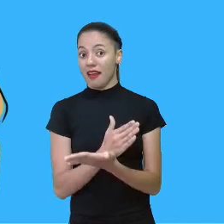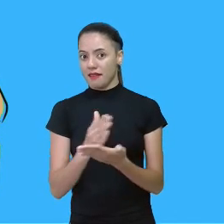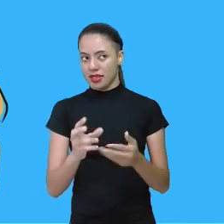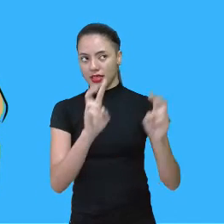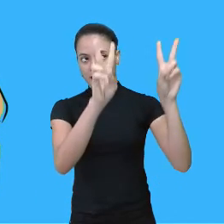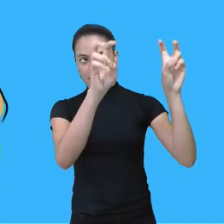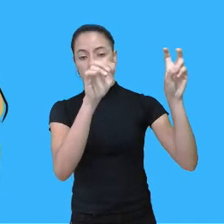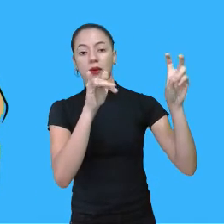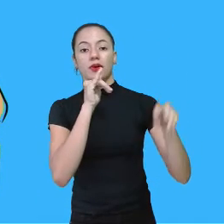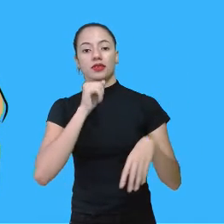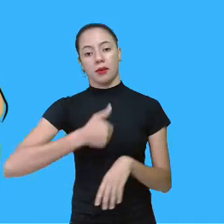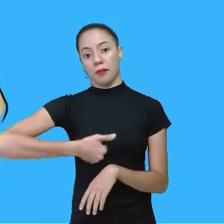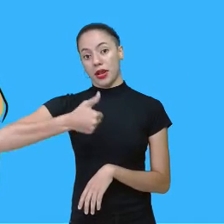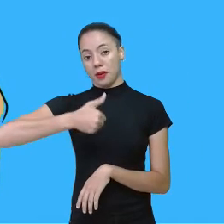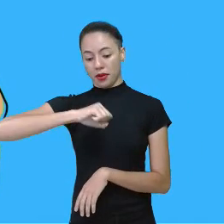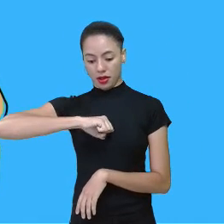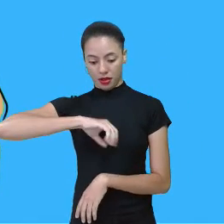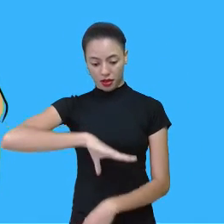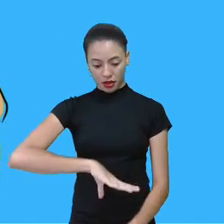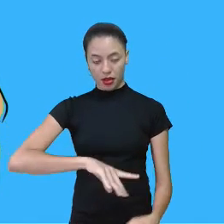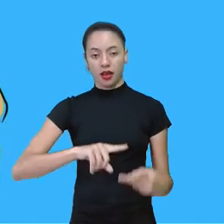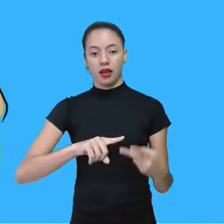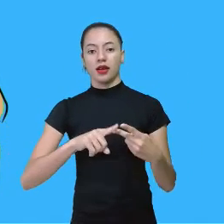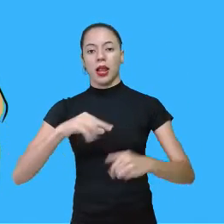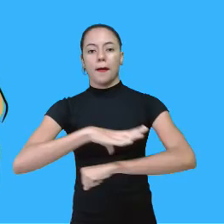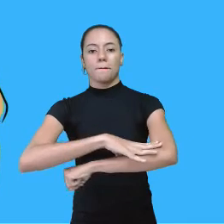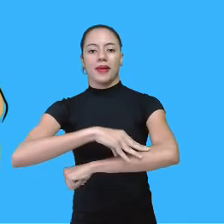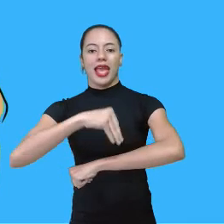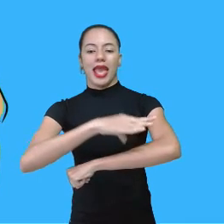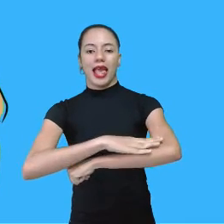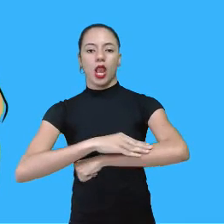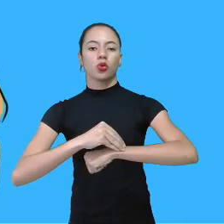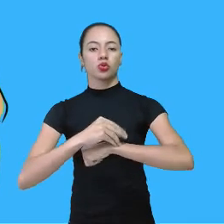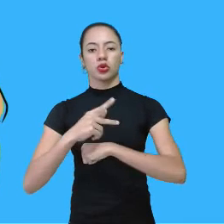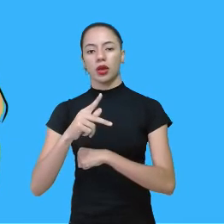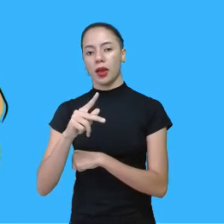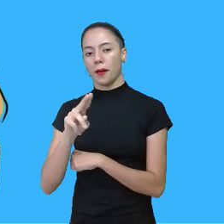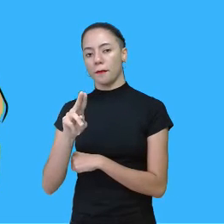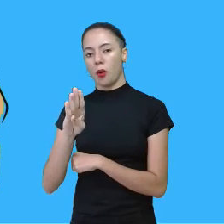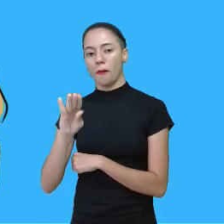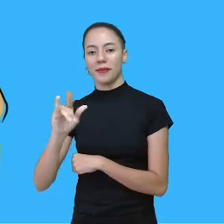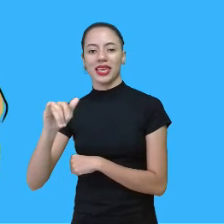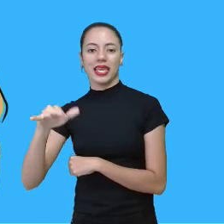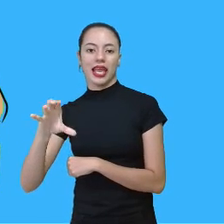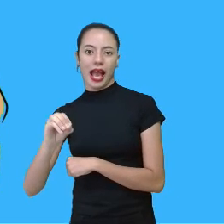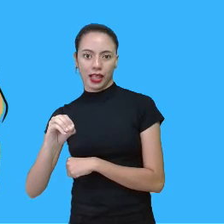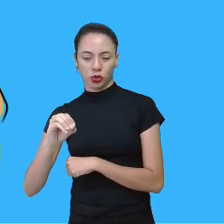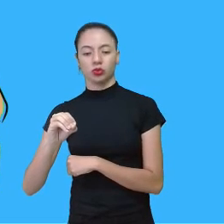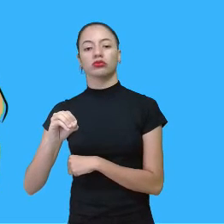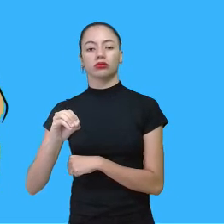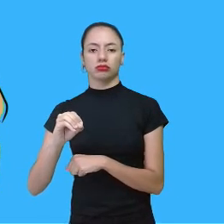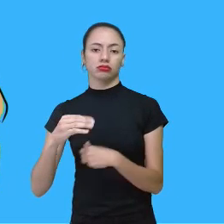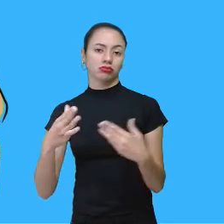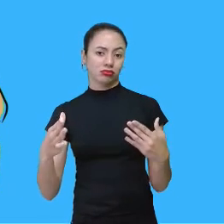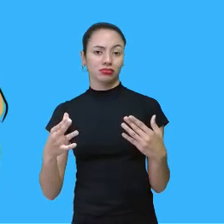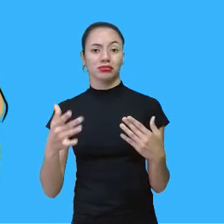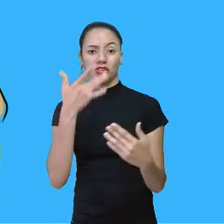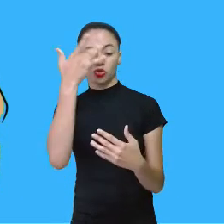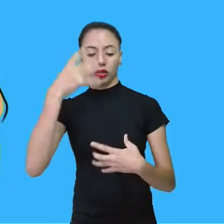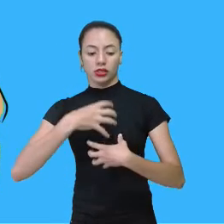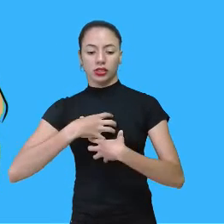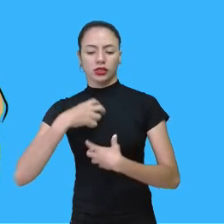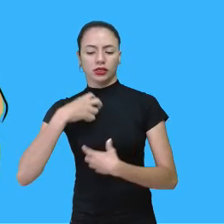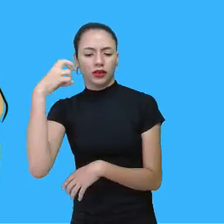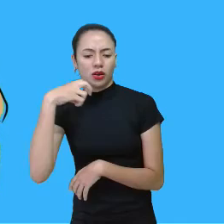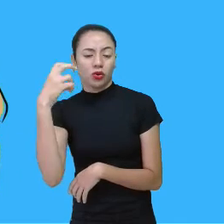primeira menstruação, o aparecimento de pelos pubianos, as pessoas se envergonham. Então, é normal ter vergonha, tá, gente? Você